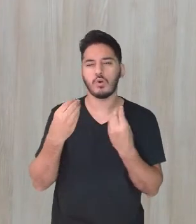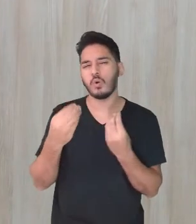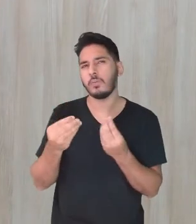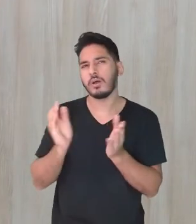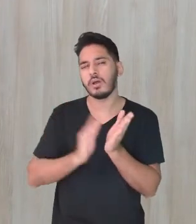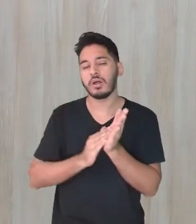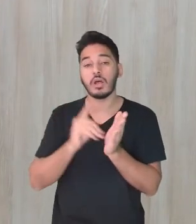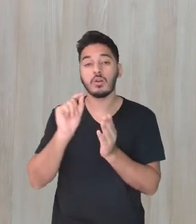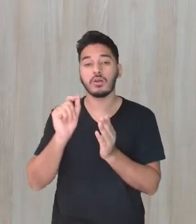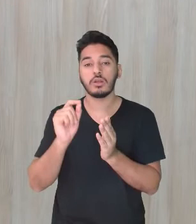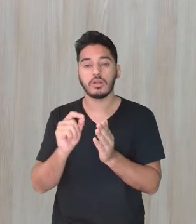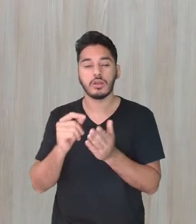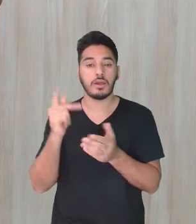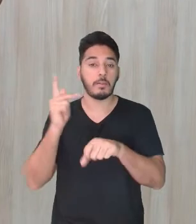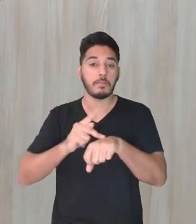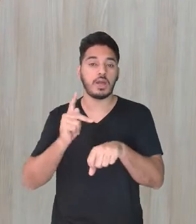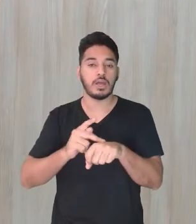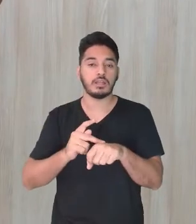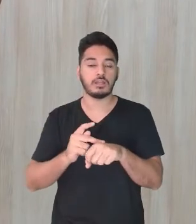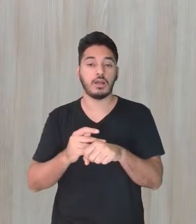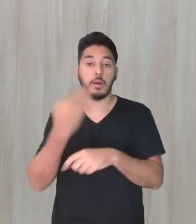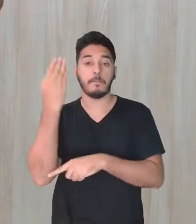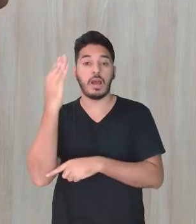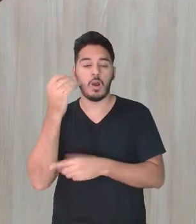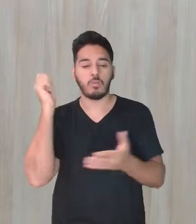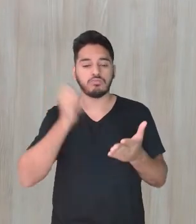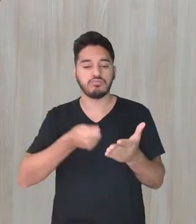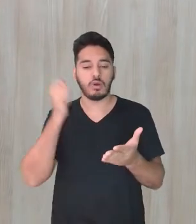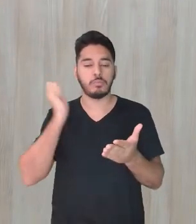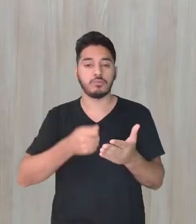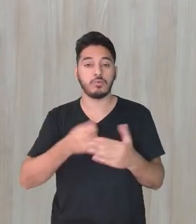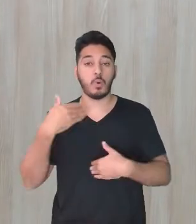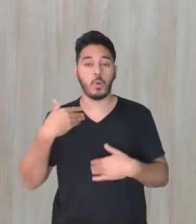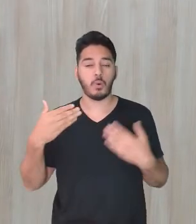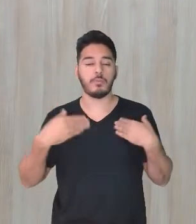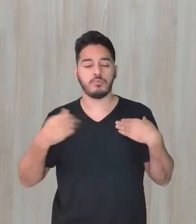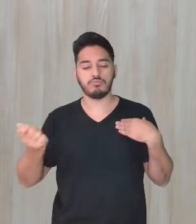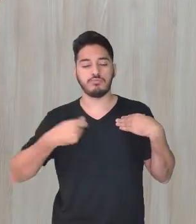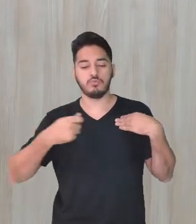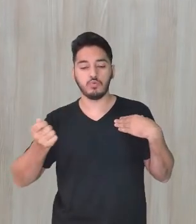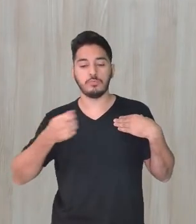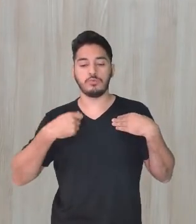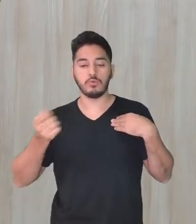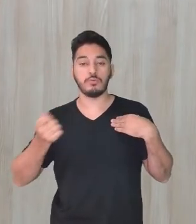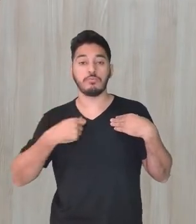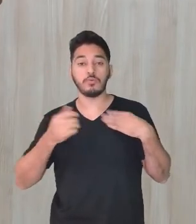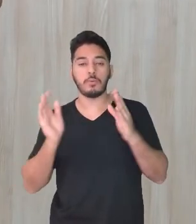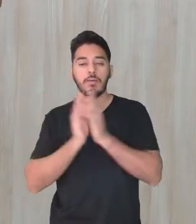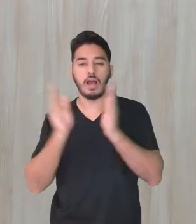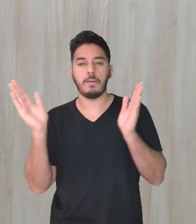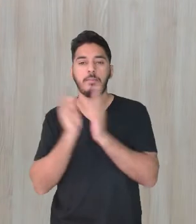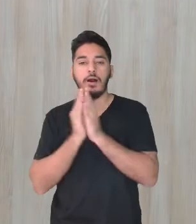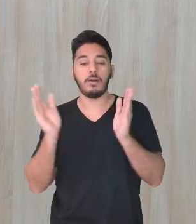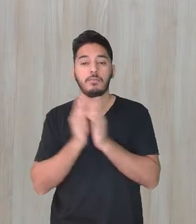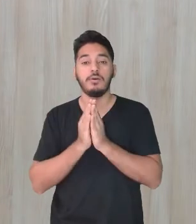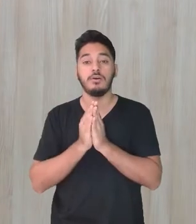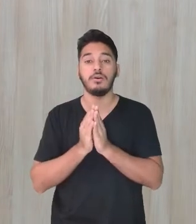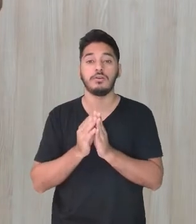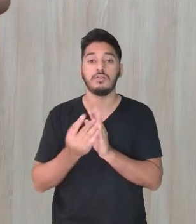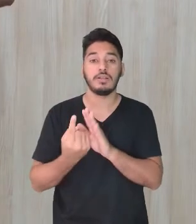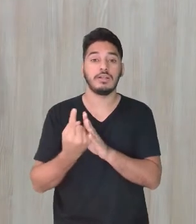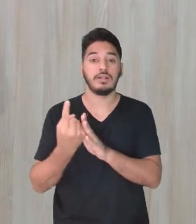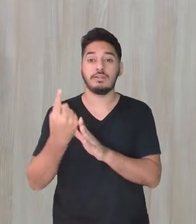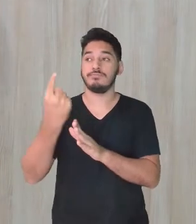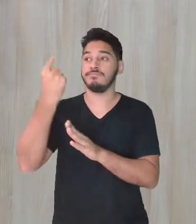Né? Então era com a pedra, com um pedaço de pau, né? Com o próprio corpo, batucando, com palma. Então naquela época não